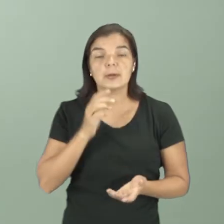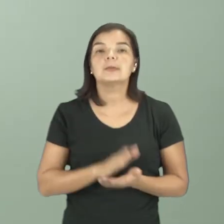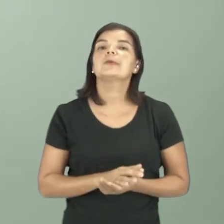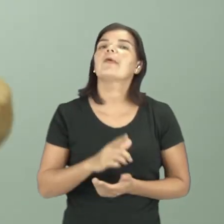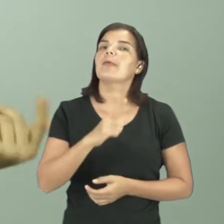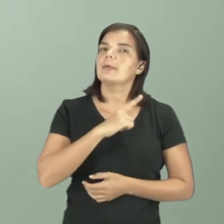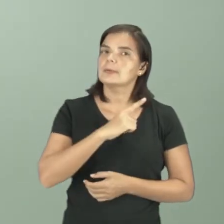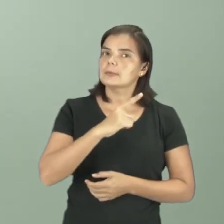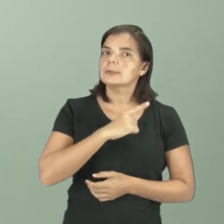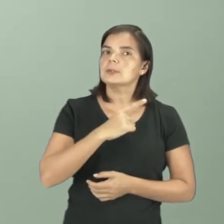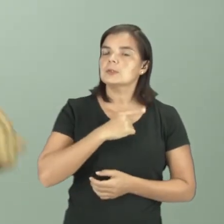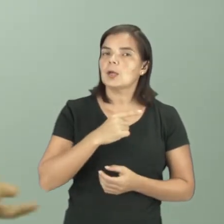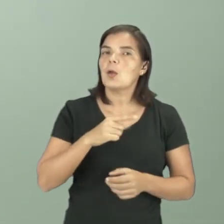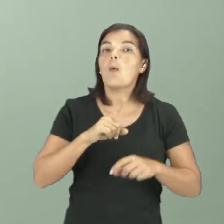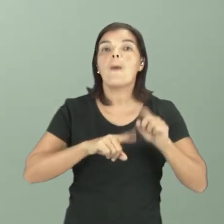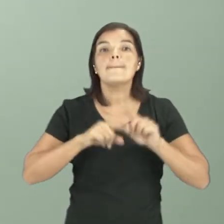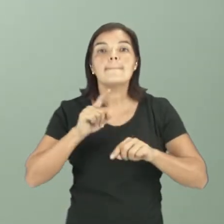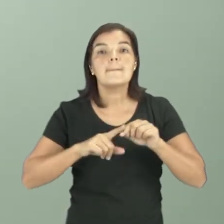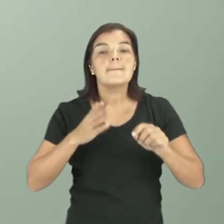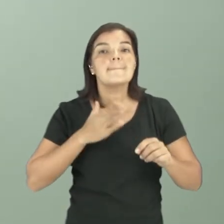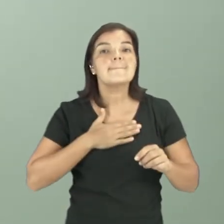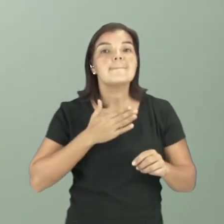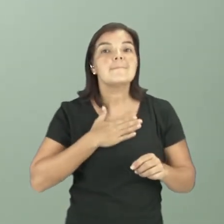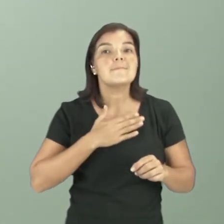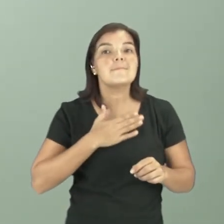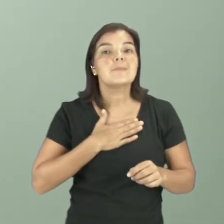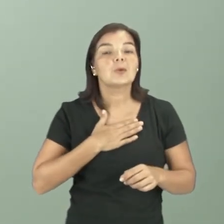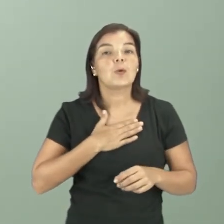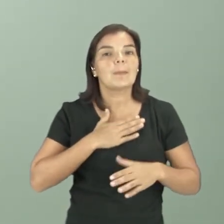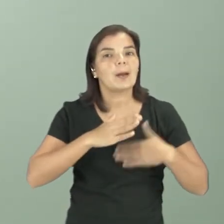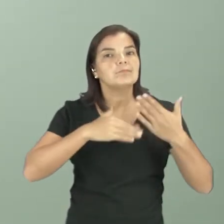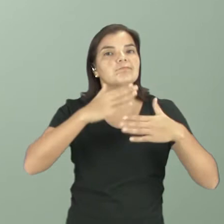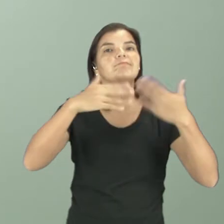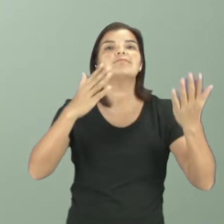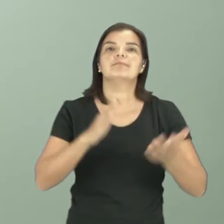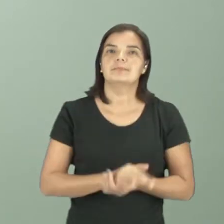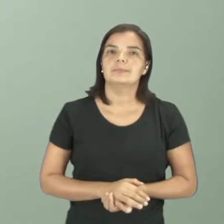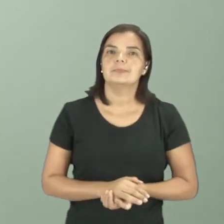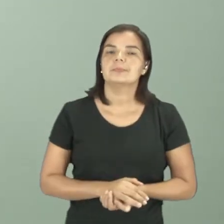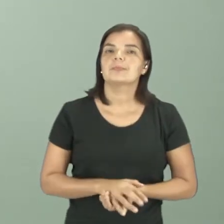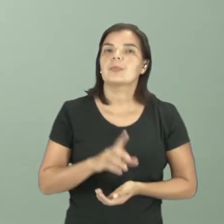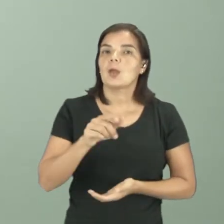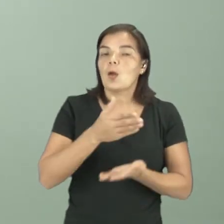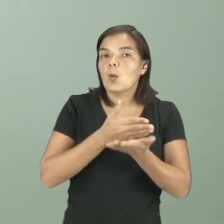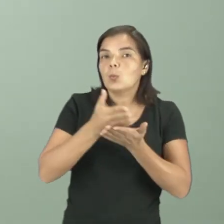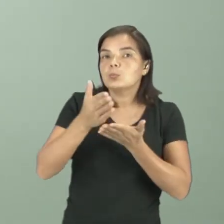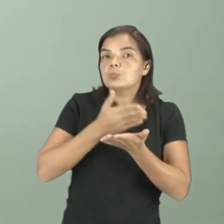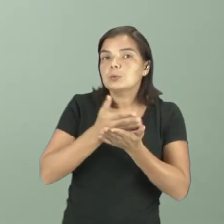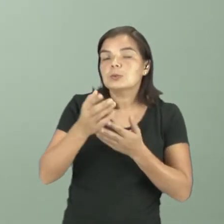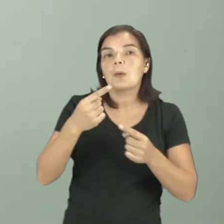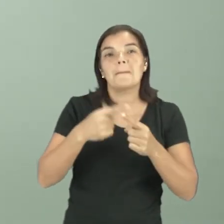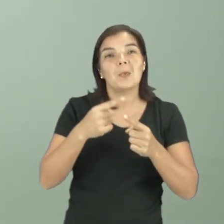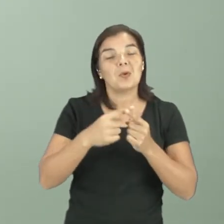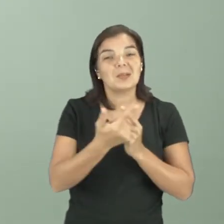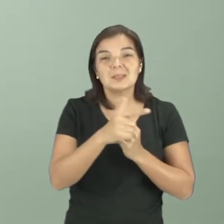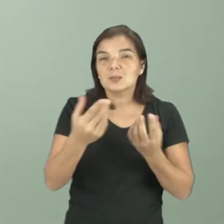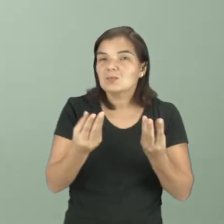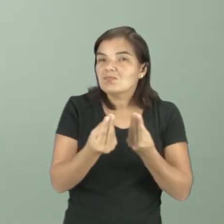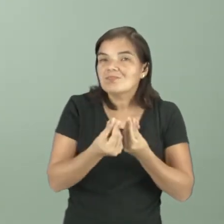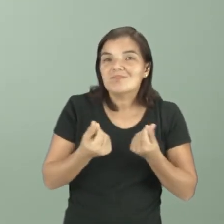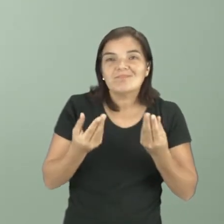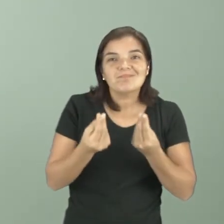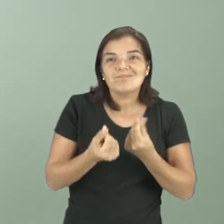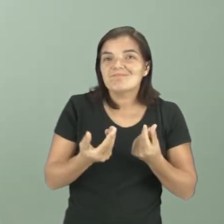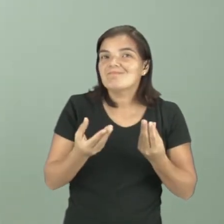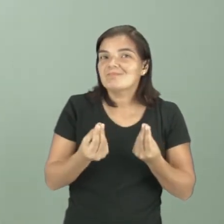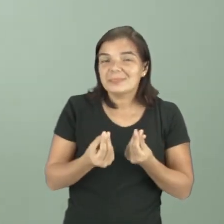eu tenho o material para me autoconstruir. Isso é um princípio, porque se não há uma essência,